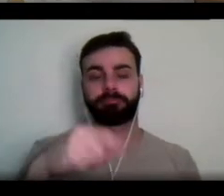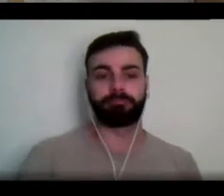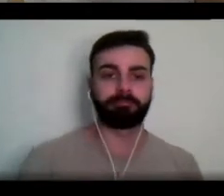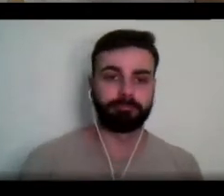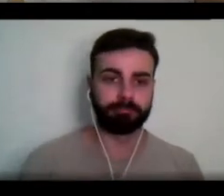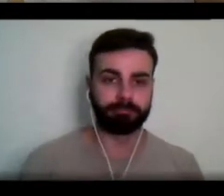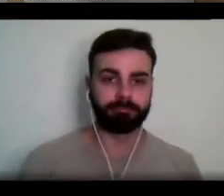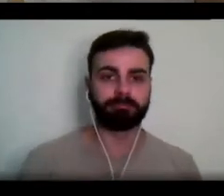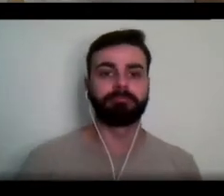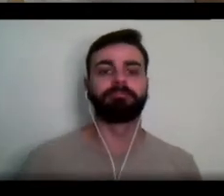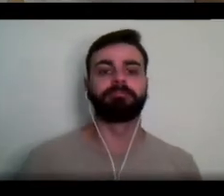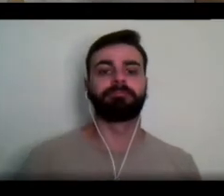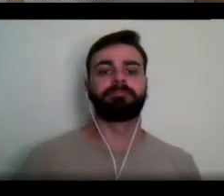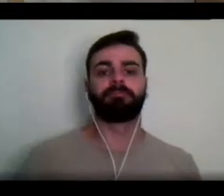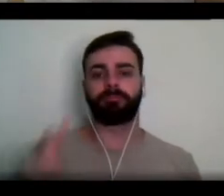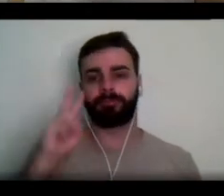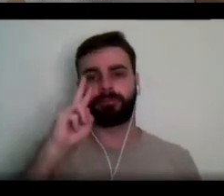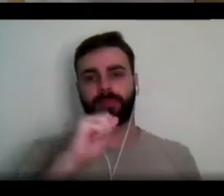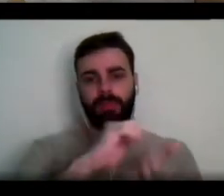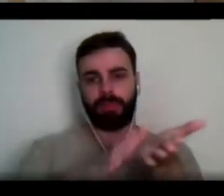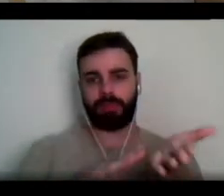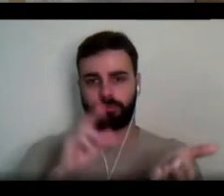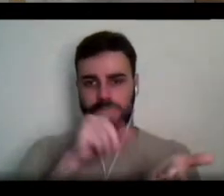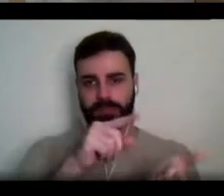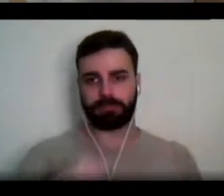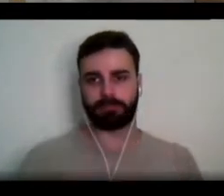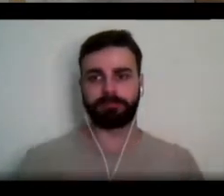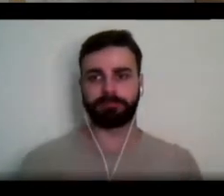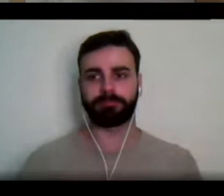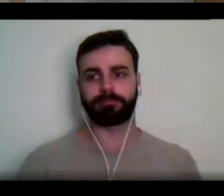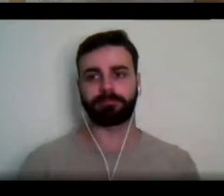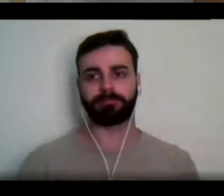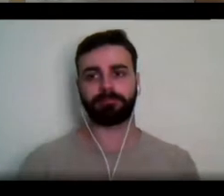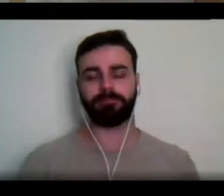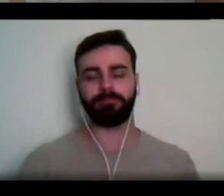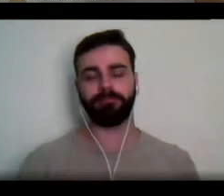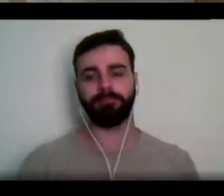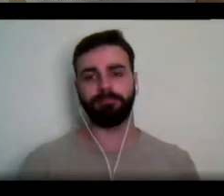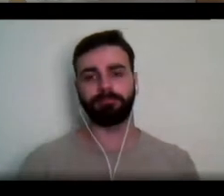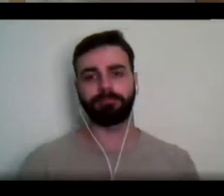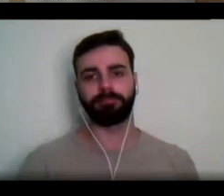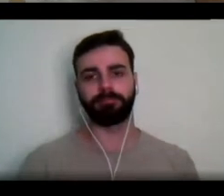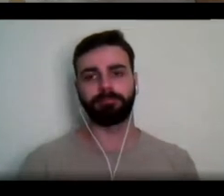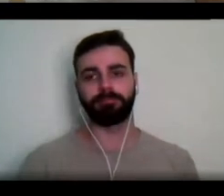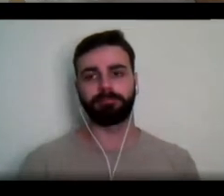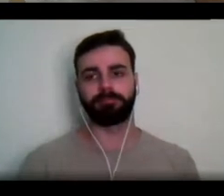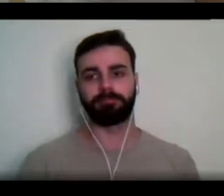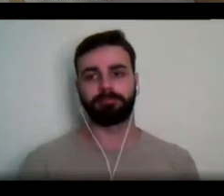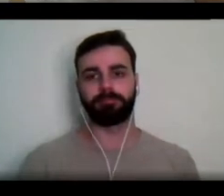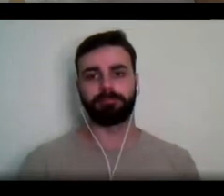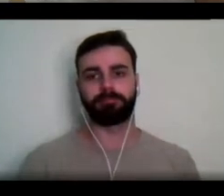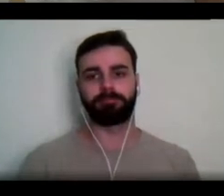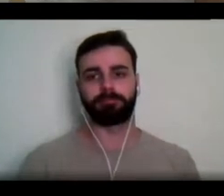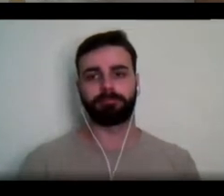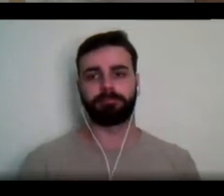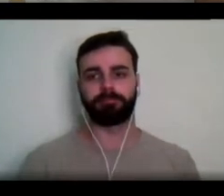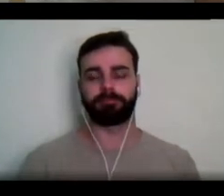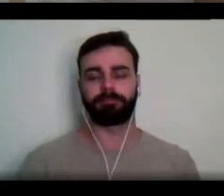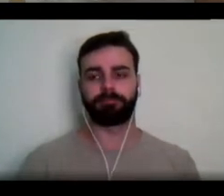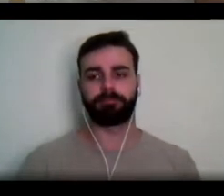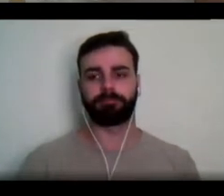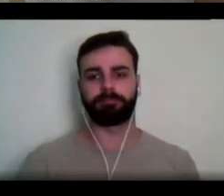Tiro ao ovo. É o outro exercício que a gente vai resolver agora.